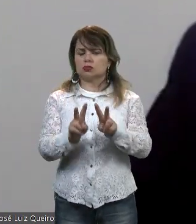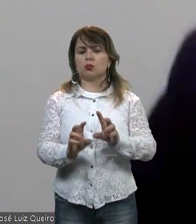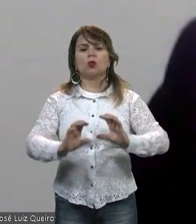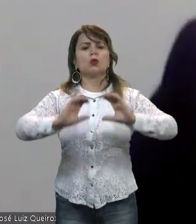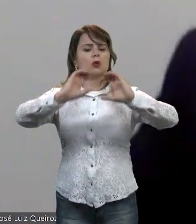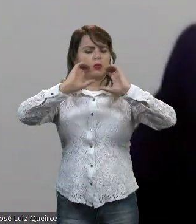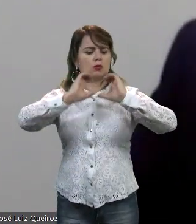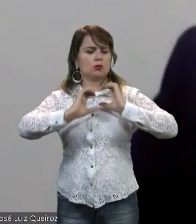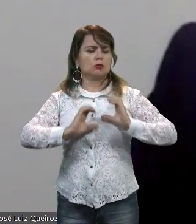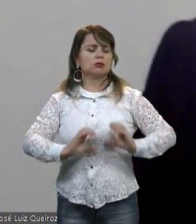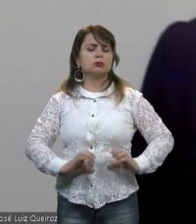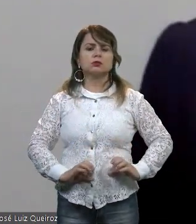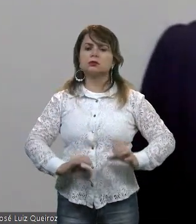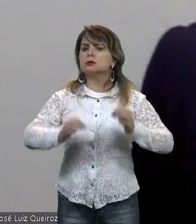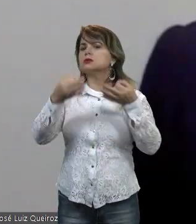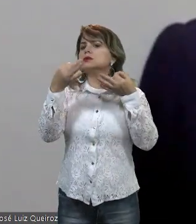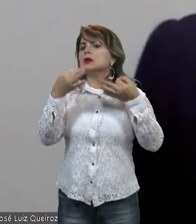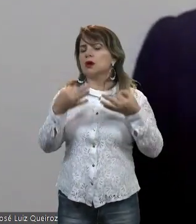modos,